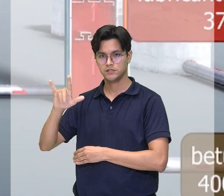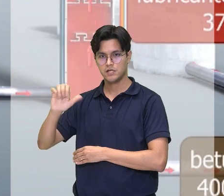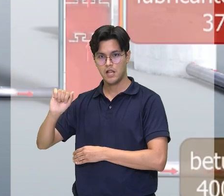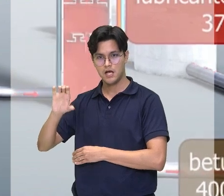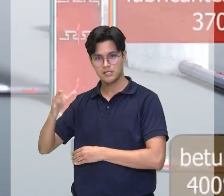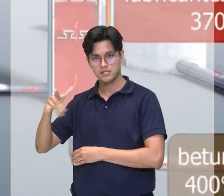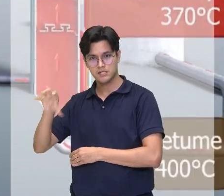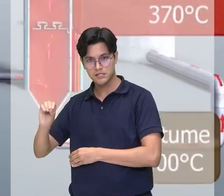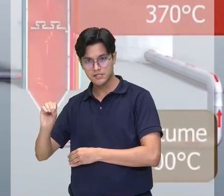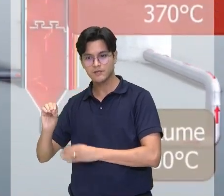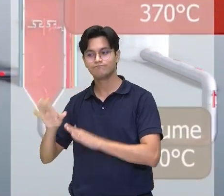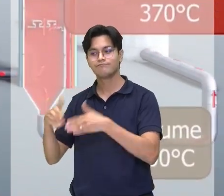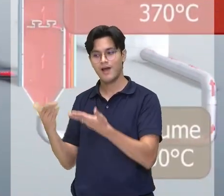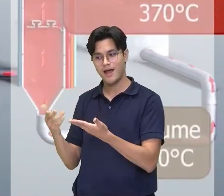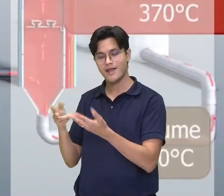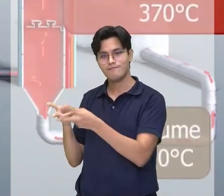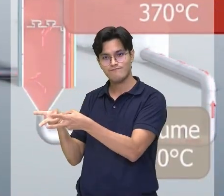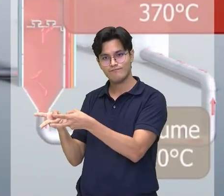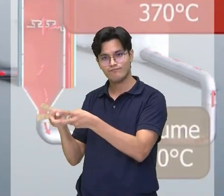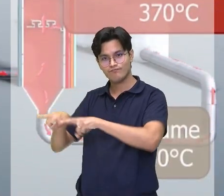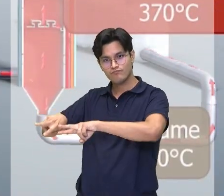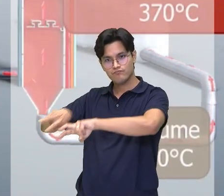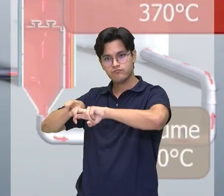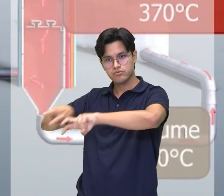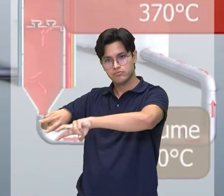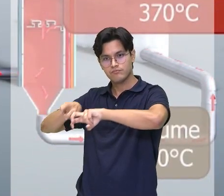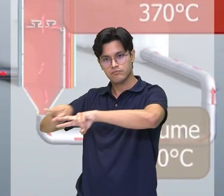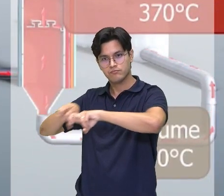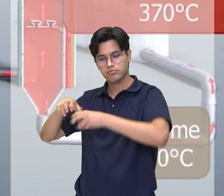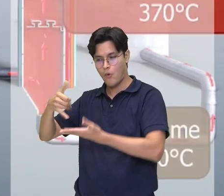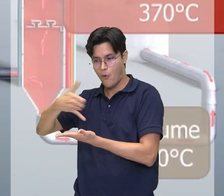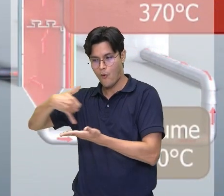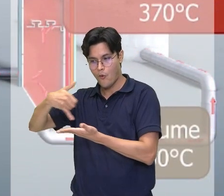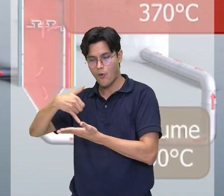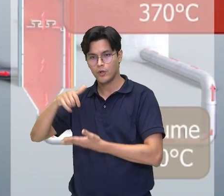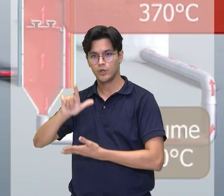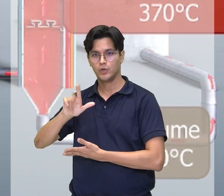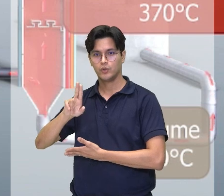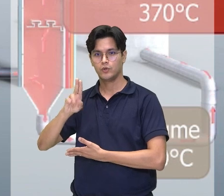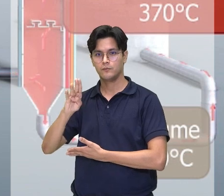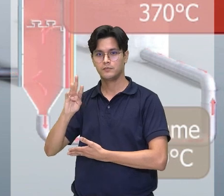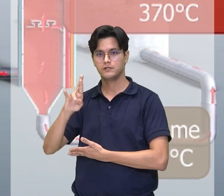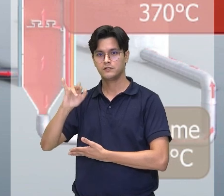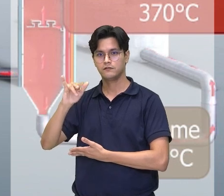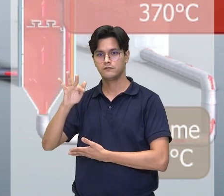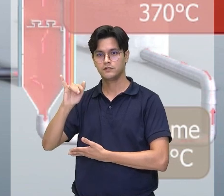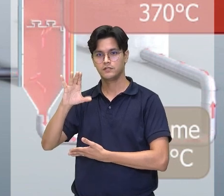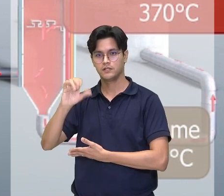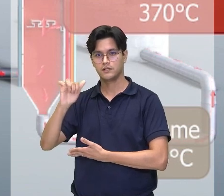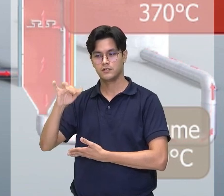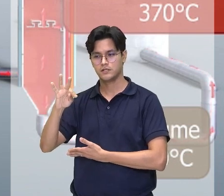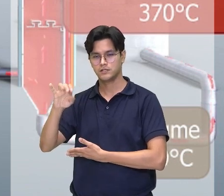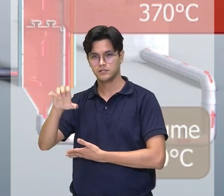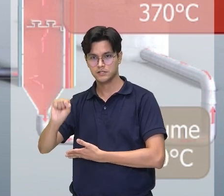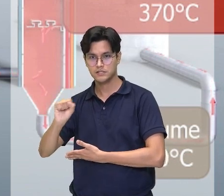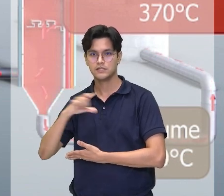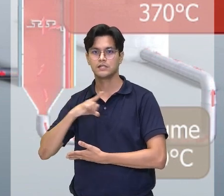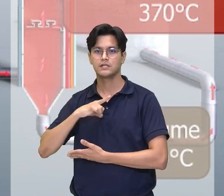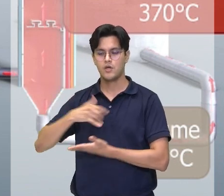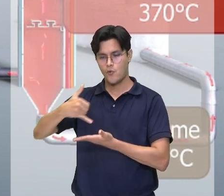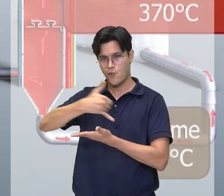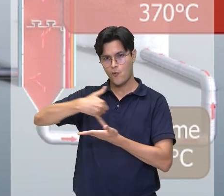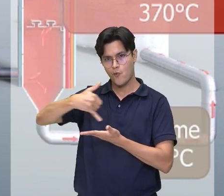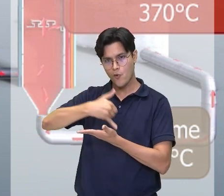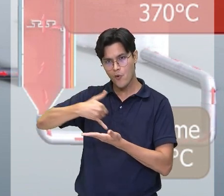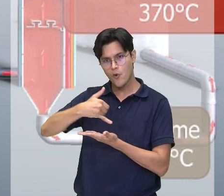óleos lubrificantes, certo? E aí nós temos os óleos lubrificantes semifinos, pesados